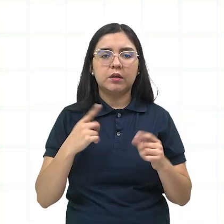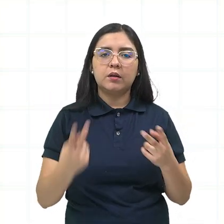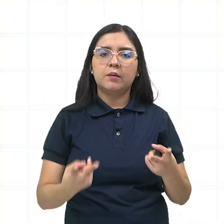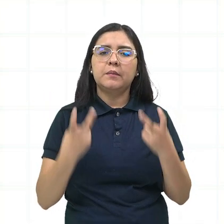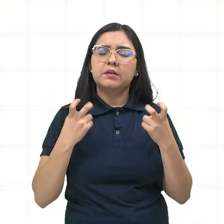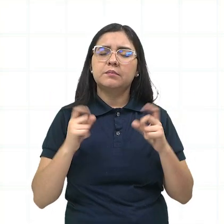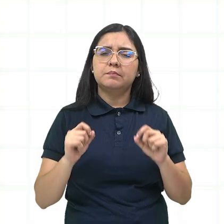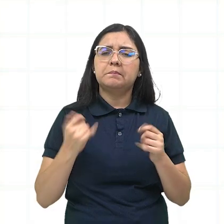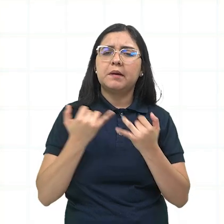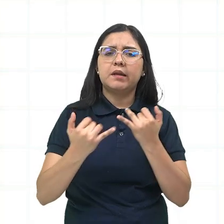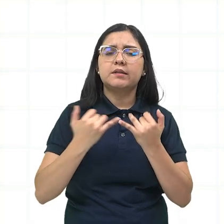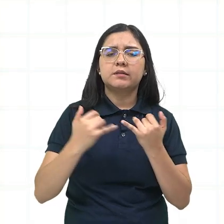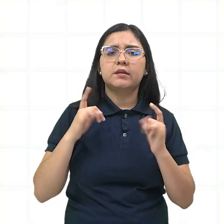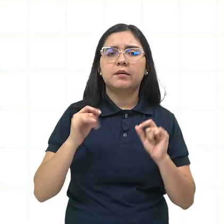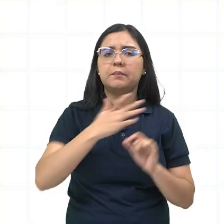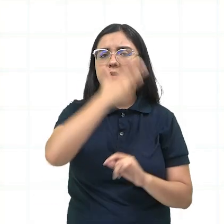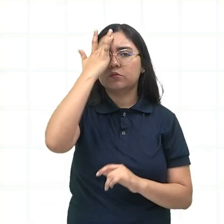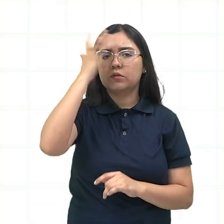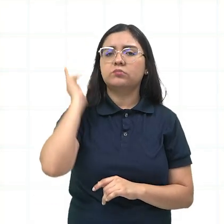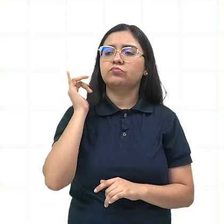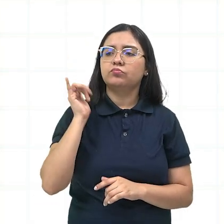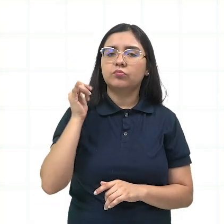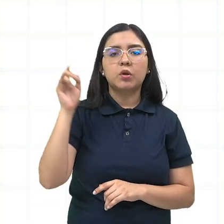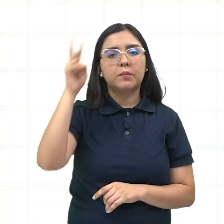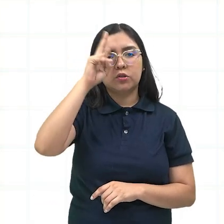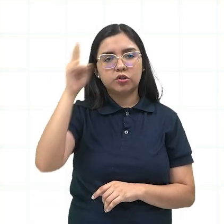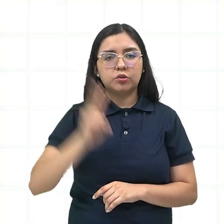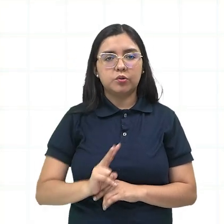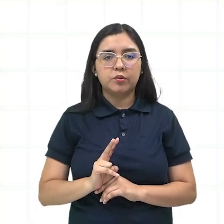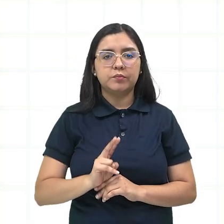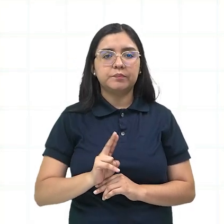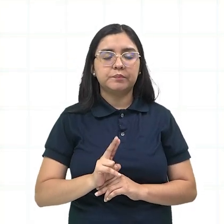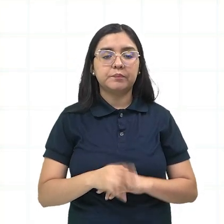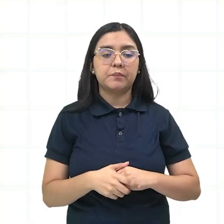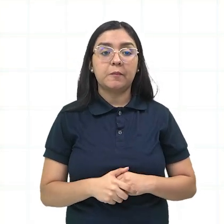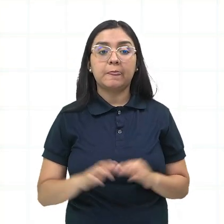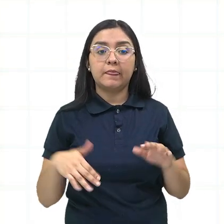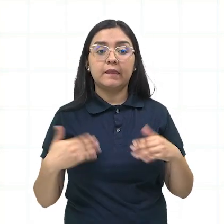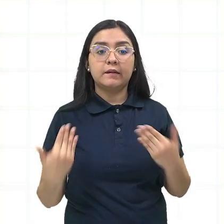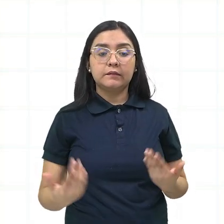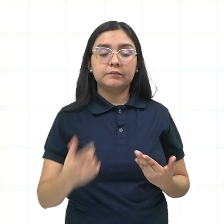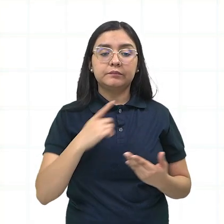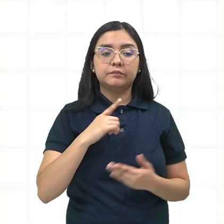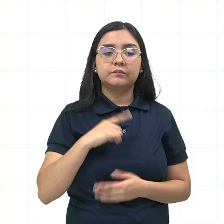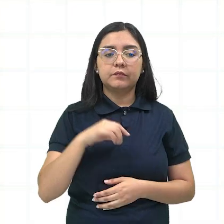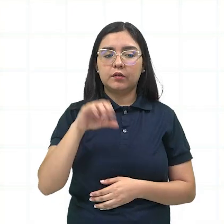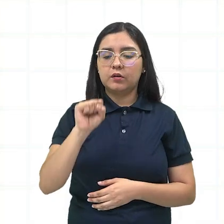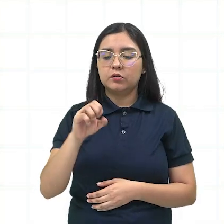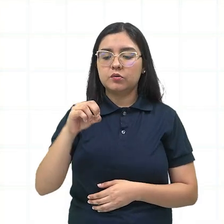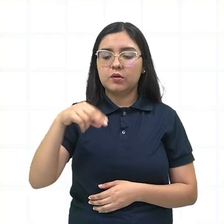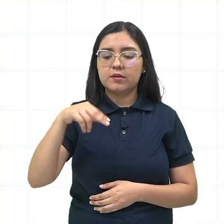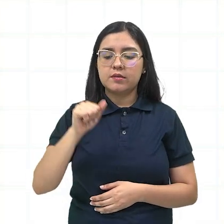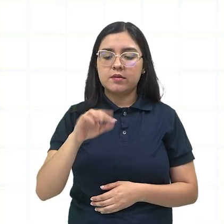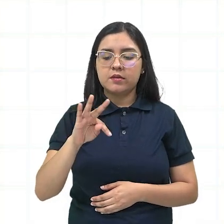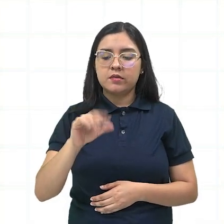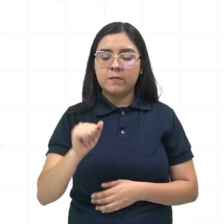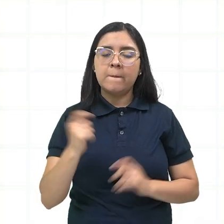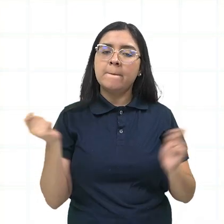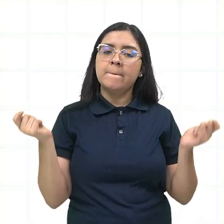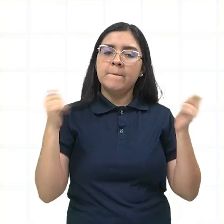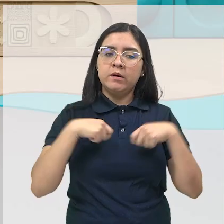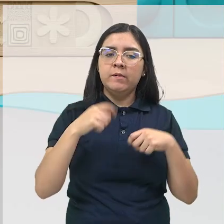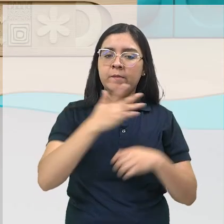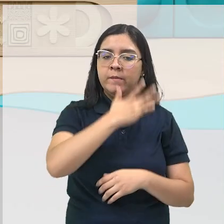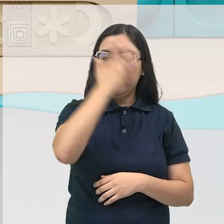uma história sendo contada através dos instrumentos musicais. Então, a forma sonata, ela vai permitir